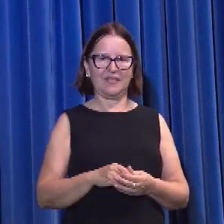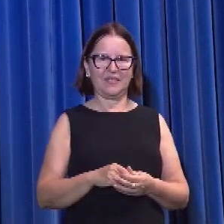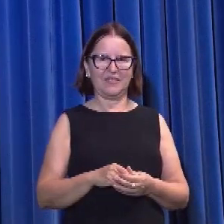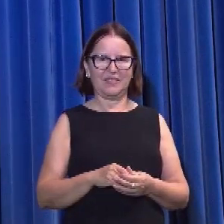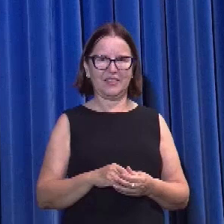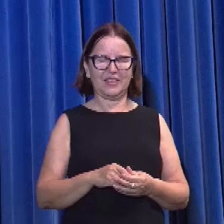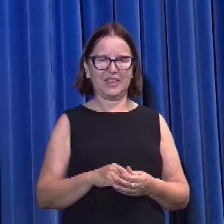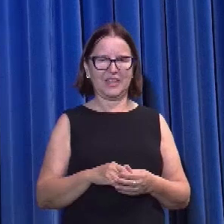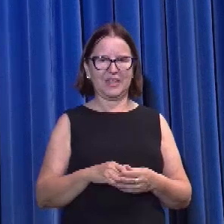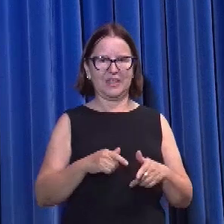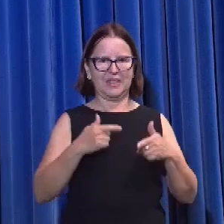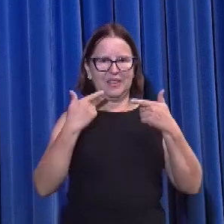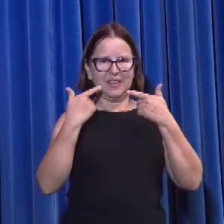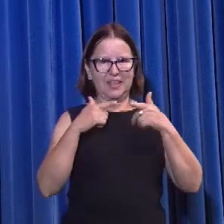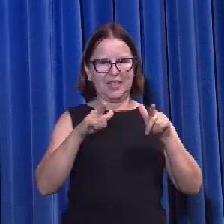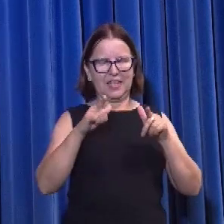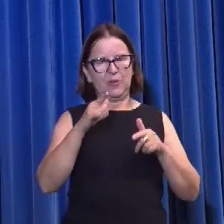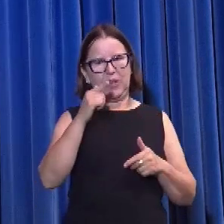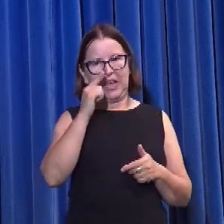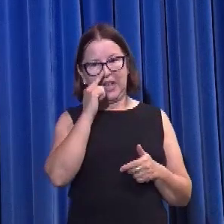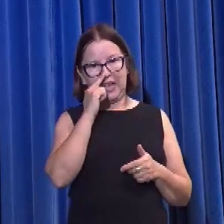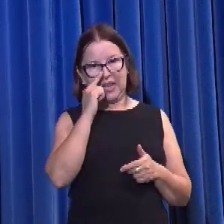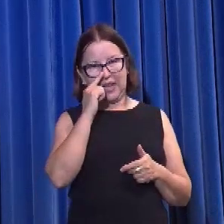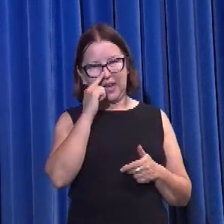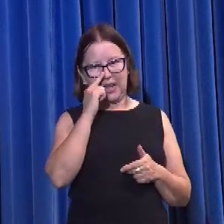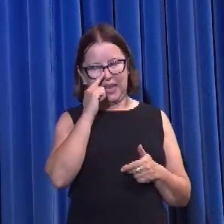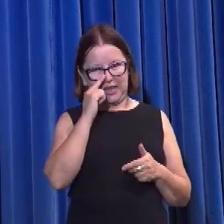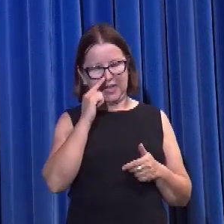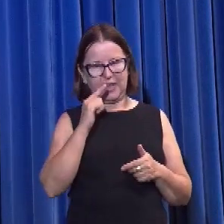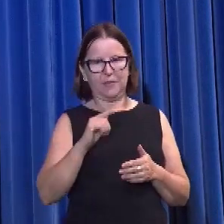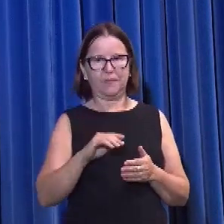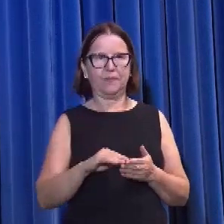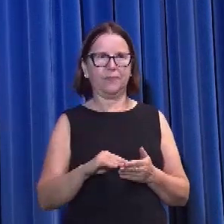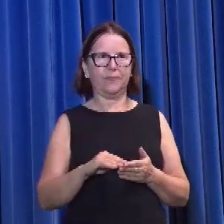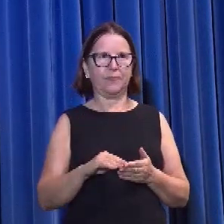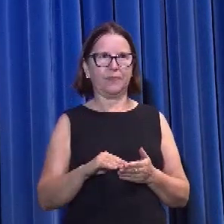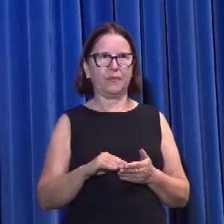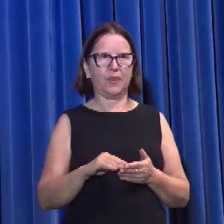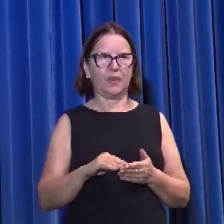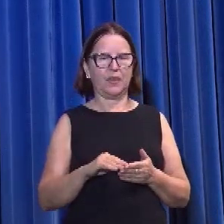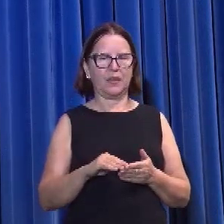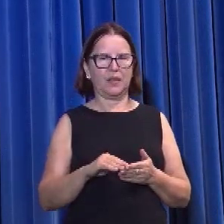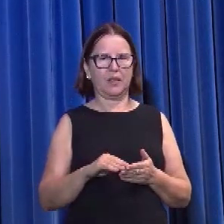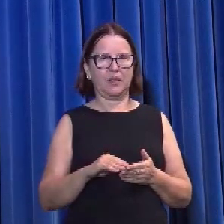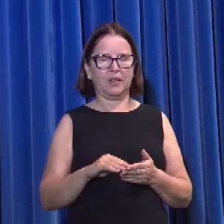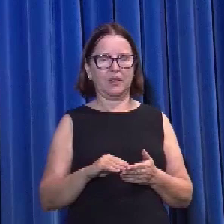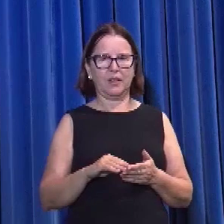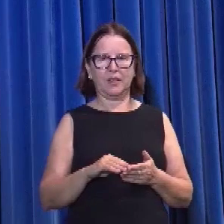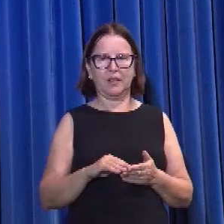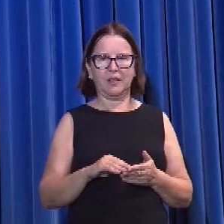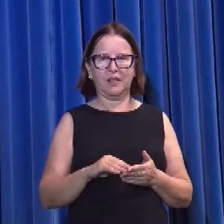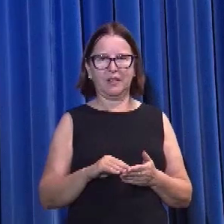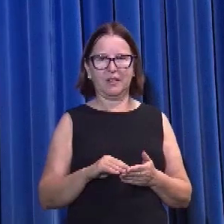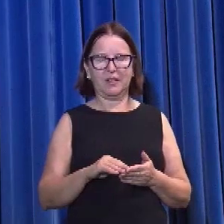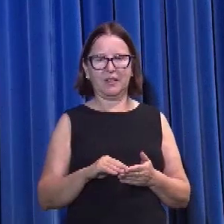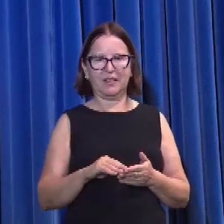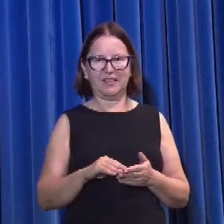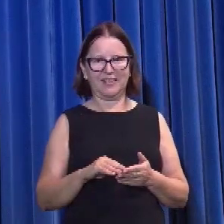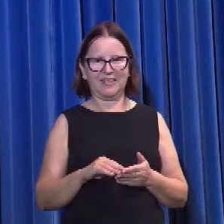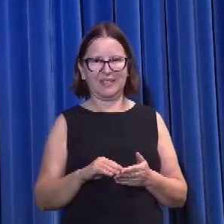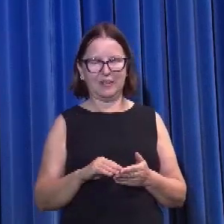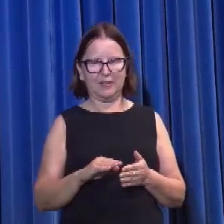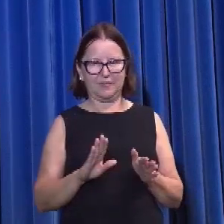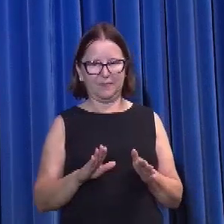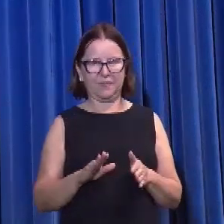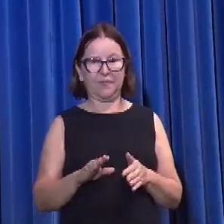Lá não tem essa palavra coisa. Isso foi um tradutor que resolveu dar uma explicação. Mas no grego, voltando um